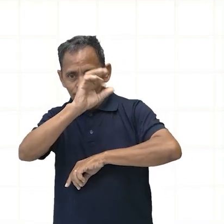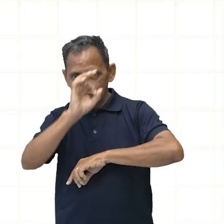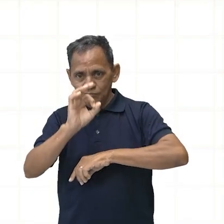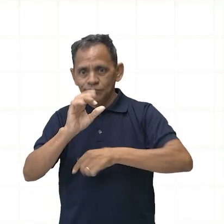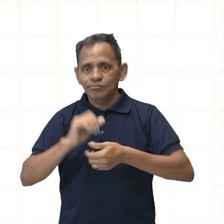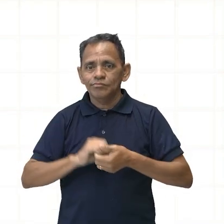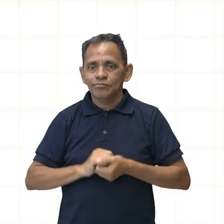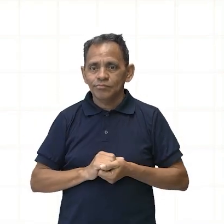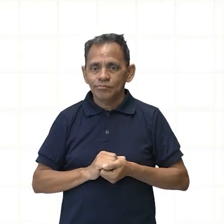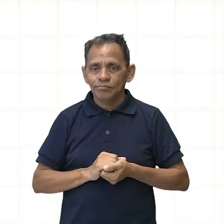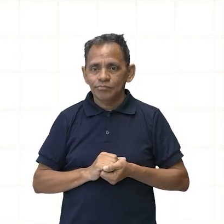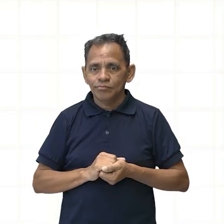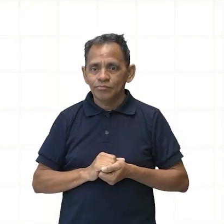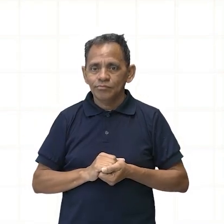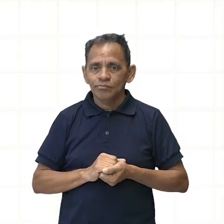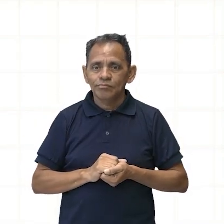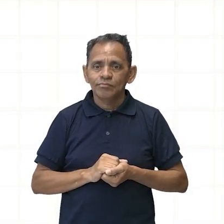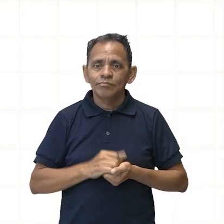Brasil, na realidade